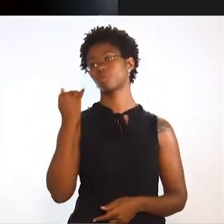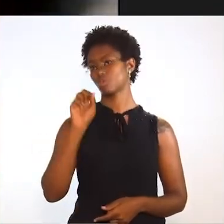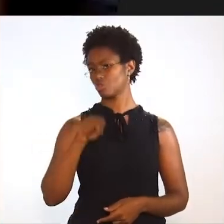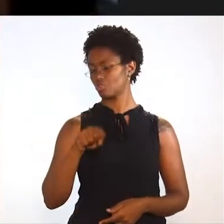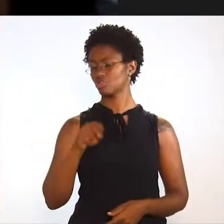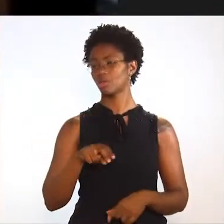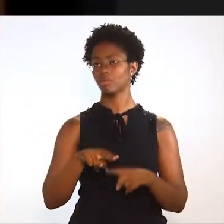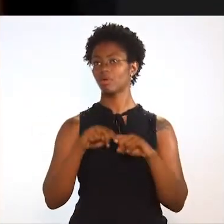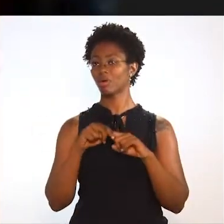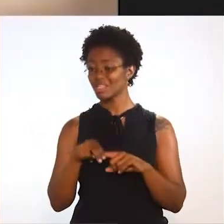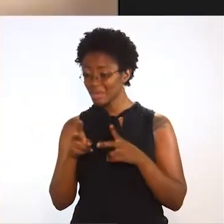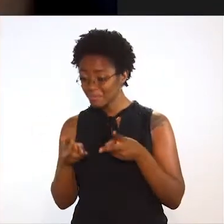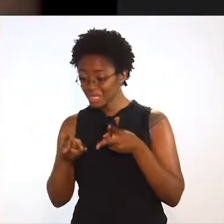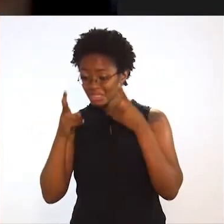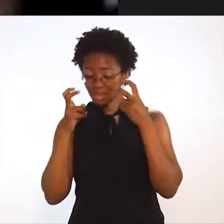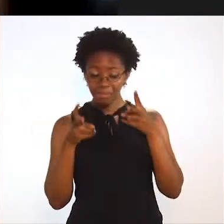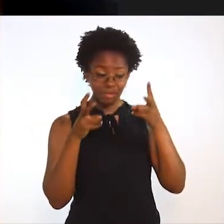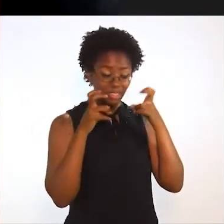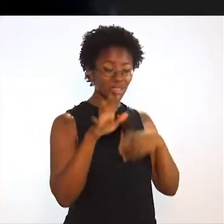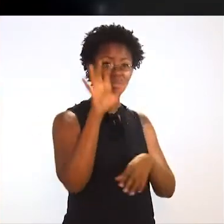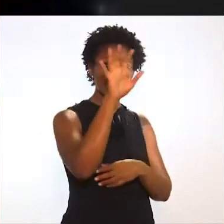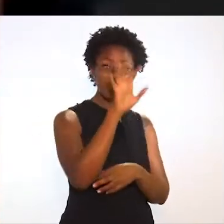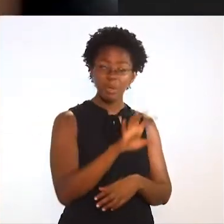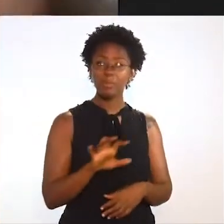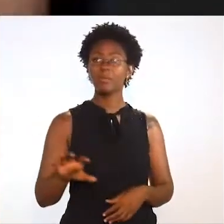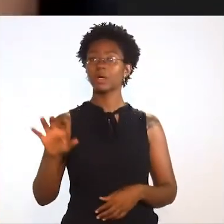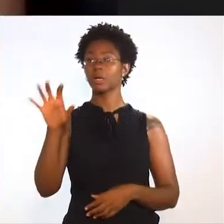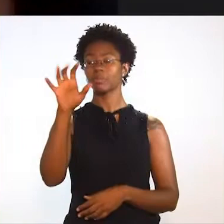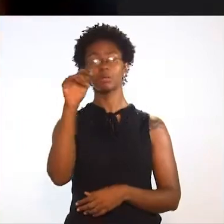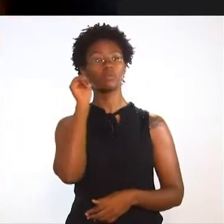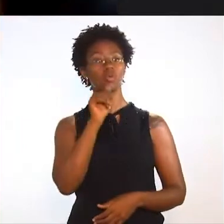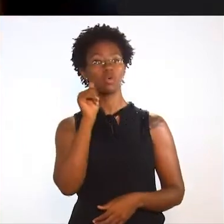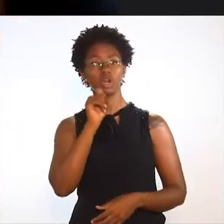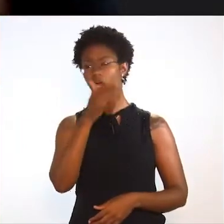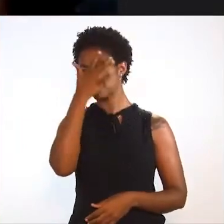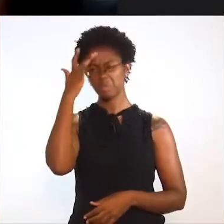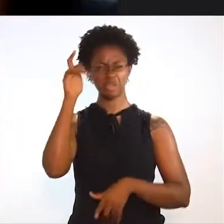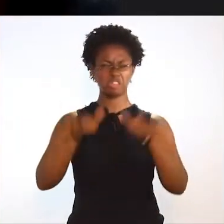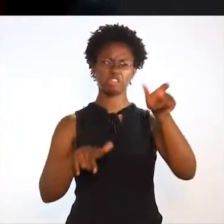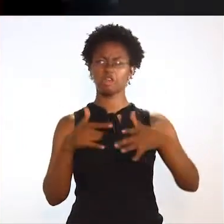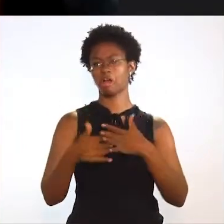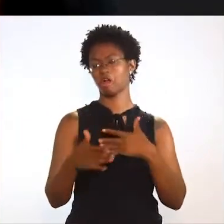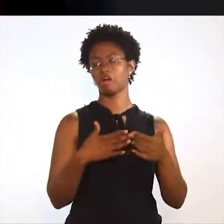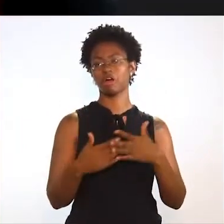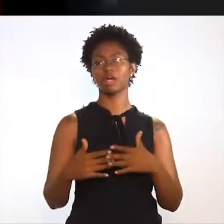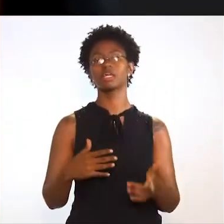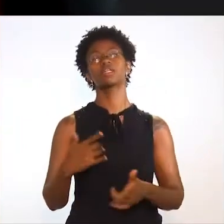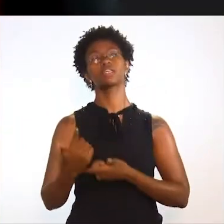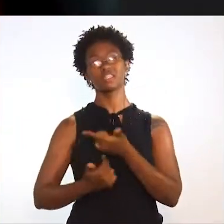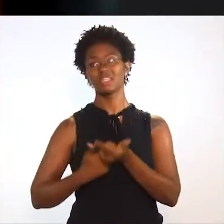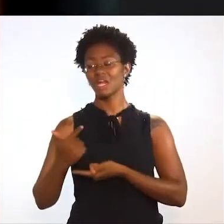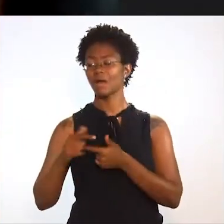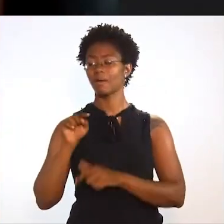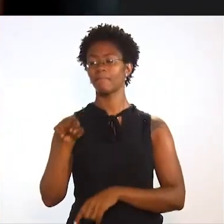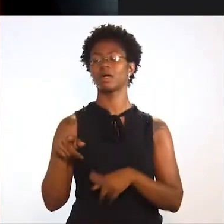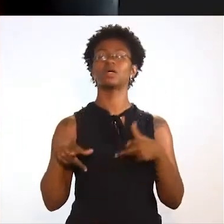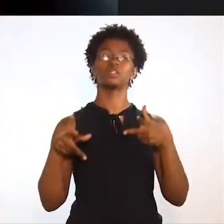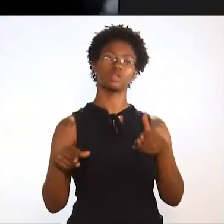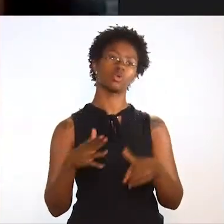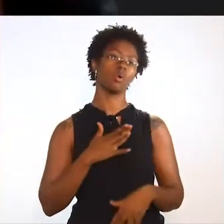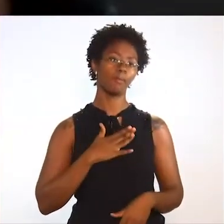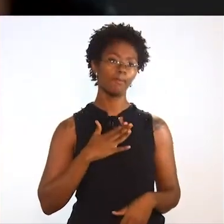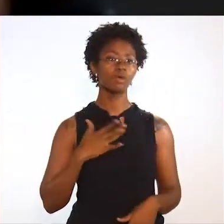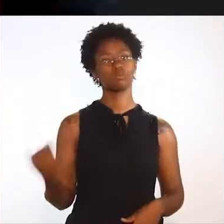porque identifica, mapeia, né, mulheres, pessoas que desenvolvem esse tipo de trabalho,